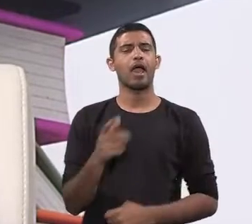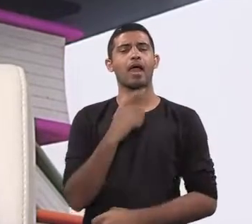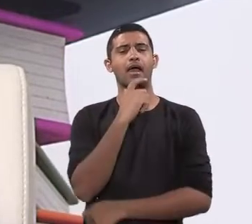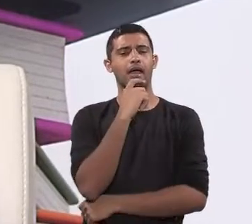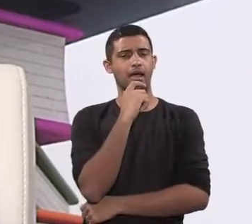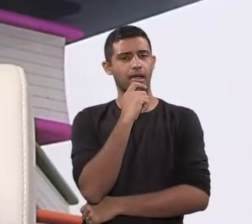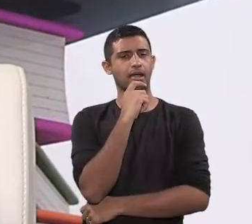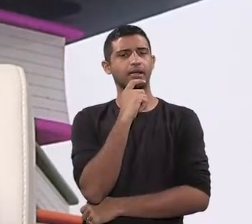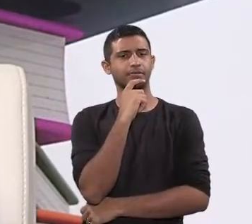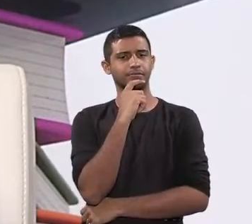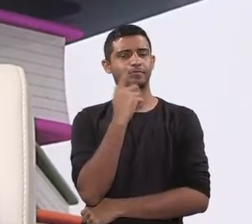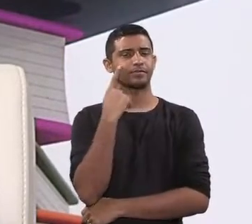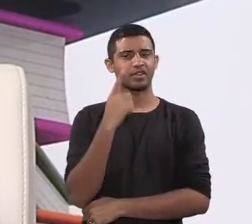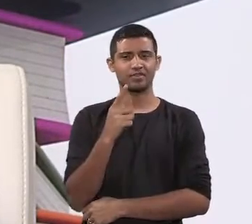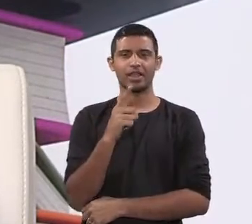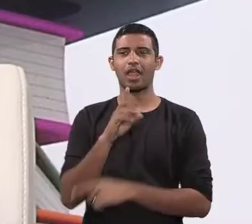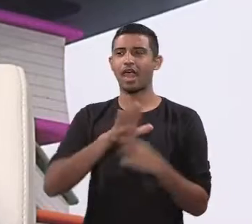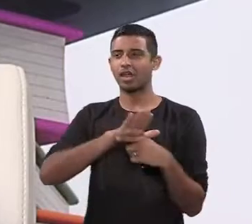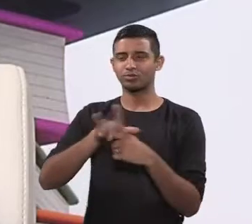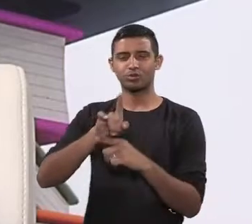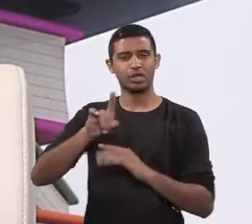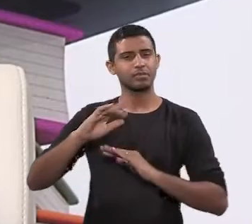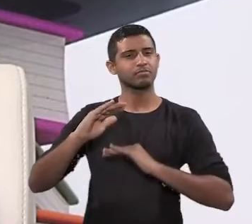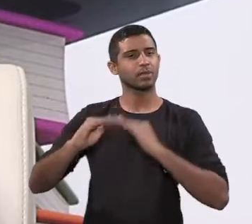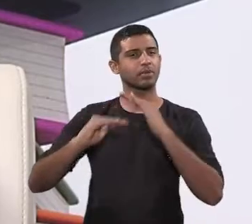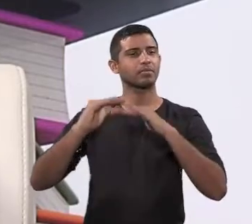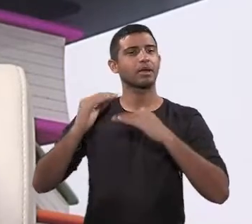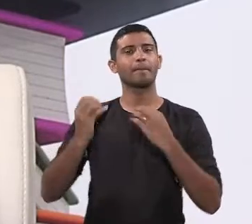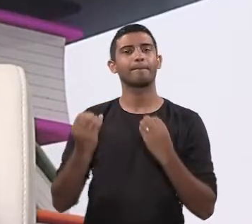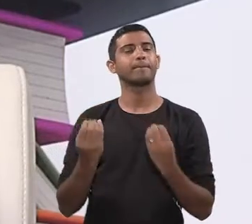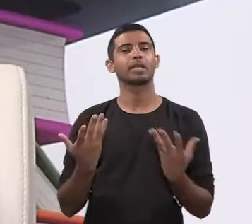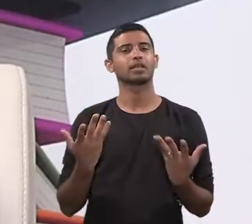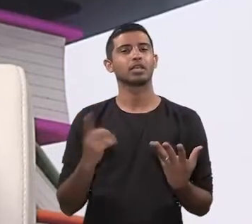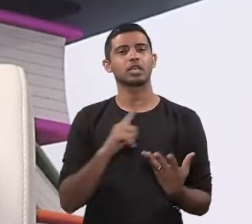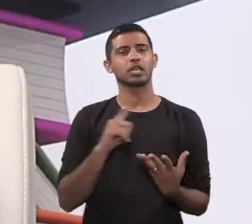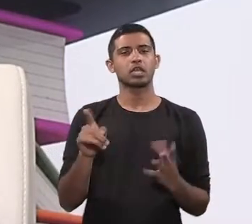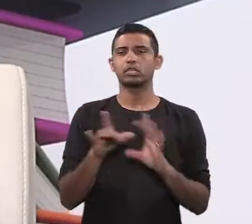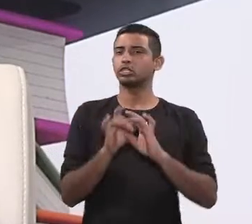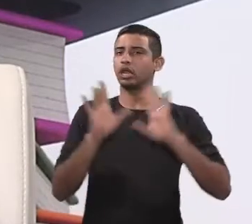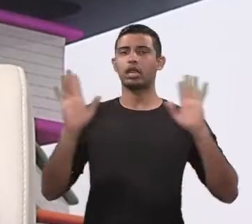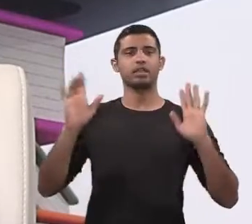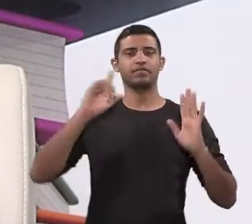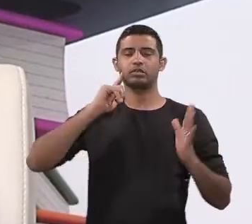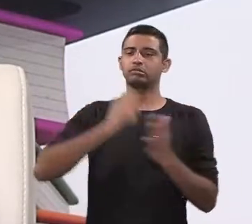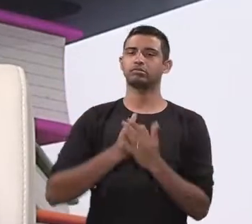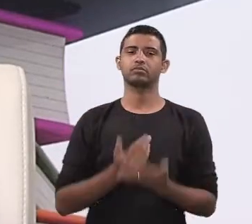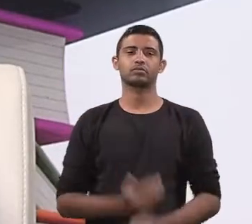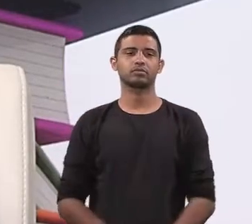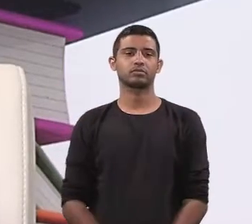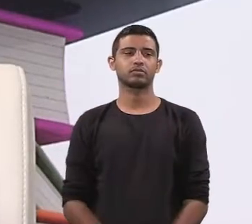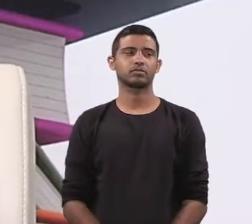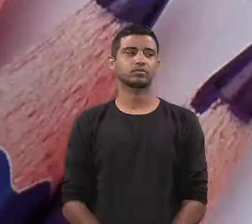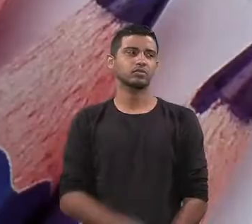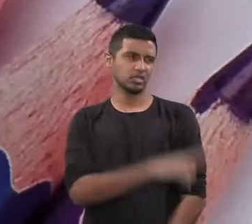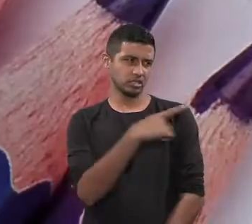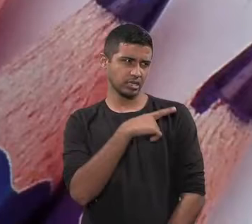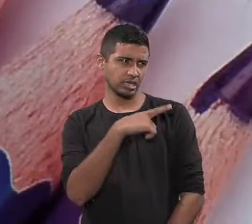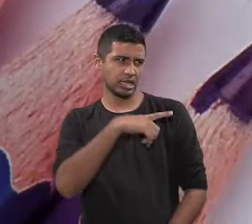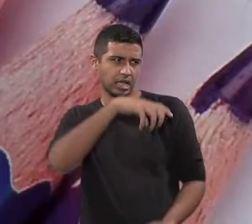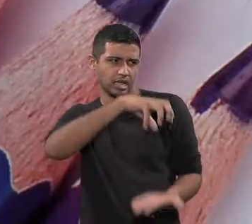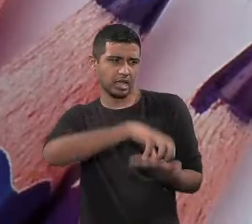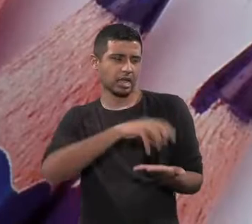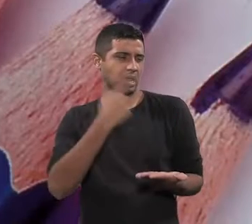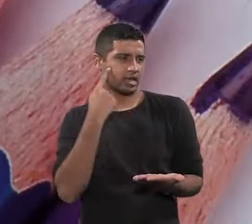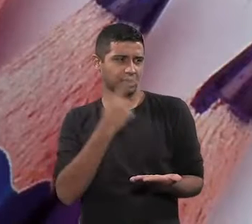colegas estão falando, que isso de fato desenvolvem esses alunos para que eles tenham a livre escolha. Né? Você tem alguma